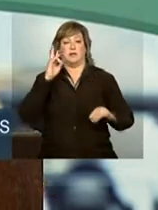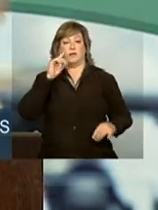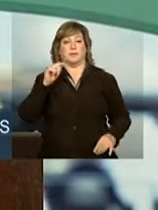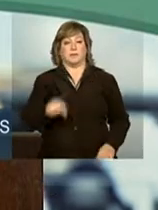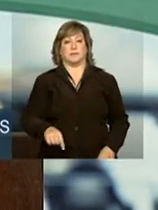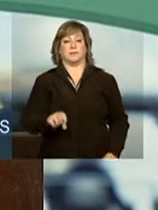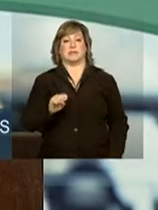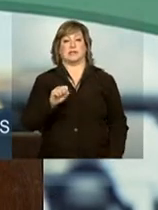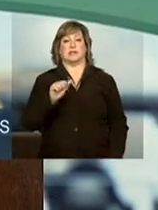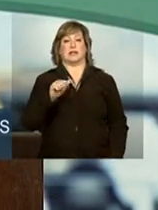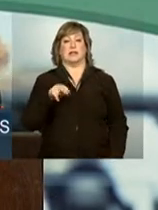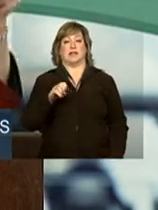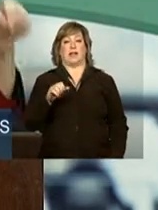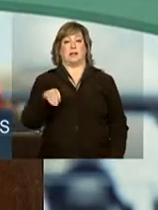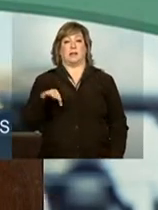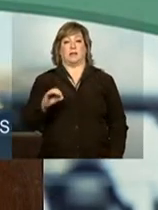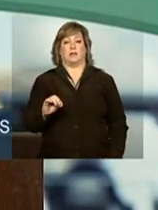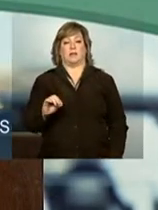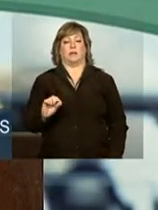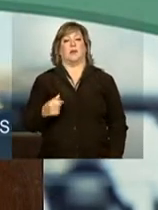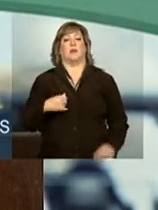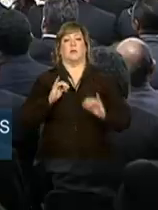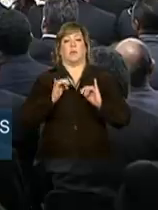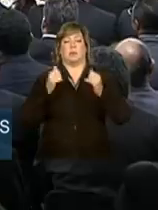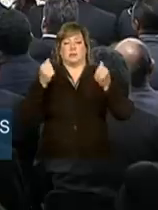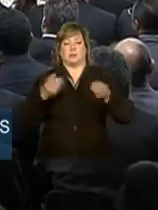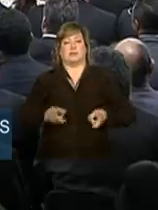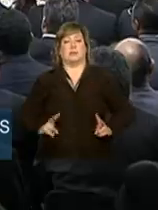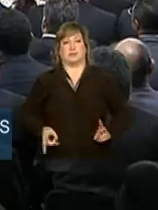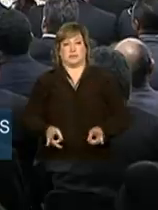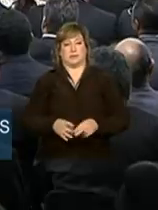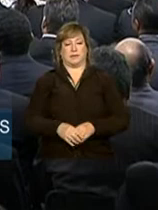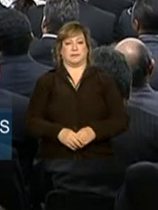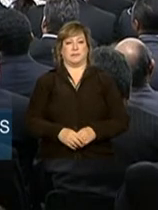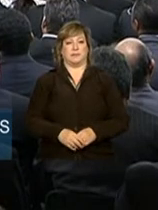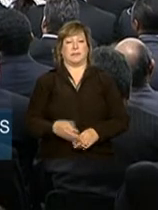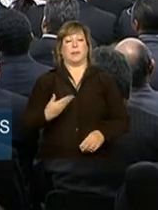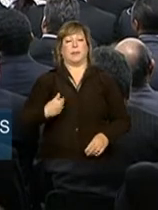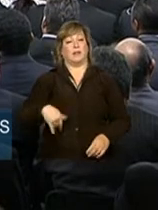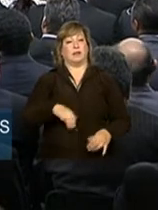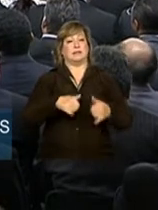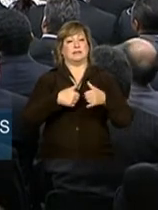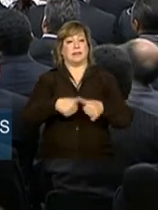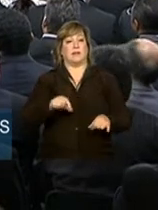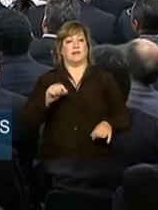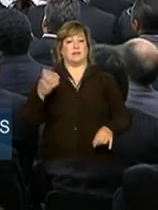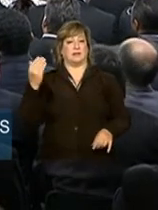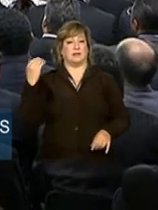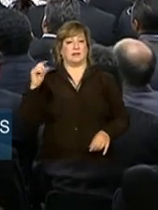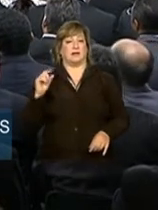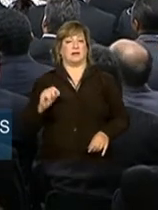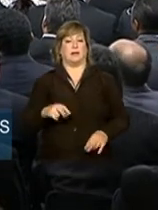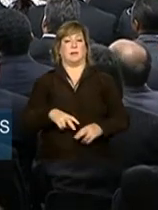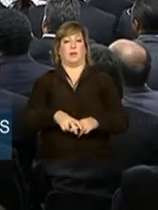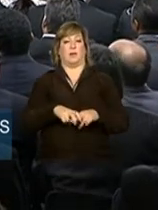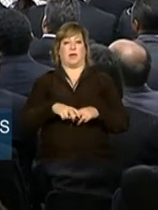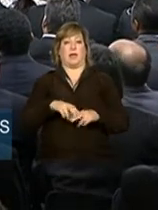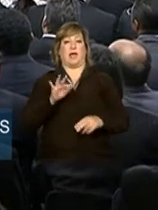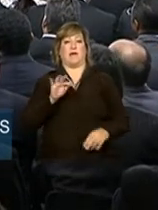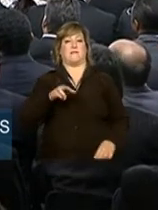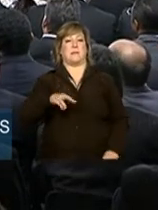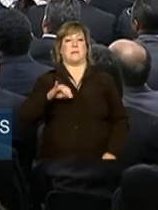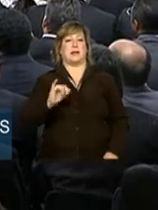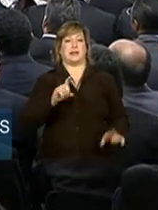saneamento e contar uma história que eu sempre conto. Estávamos ainda sobre a égide do Fundo Monetário